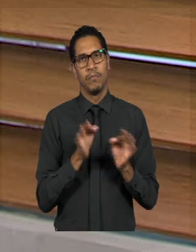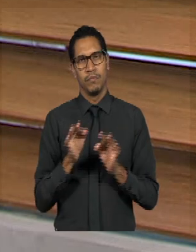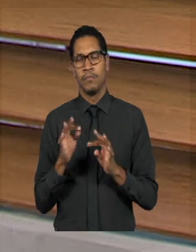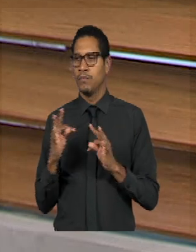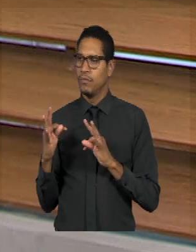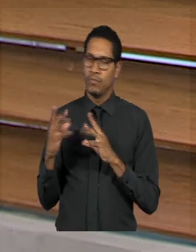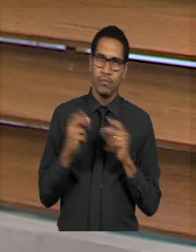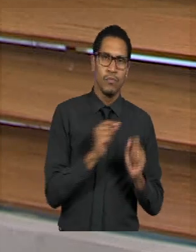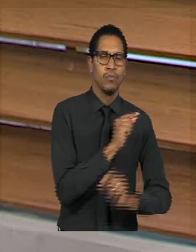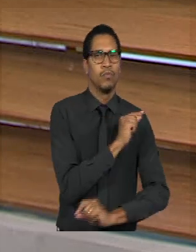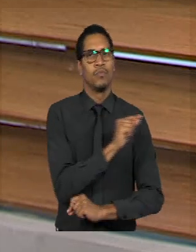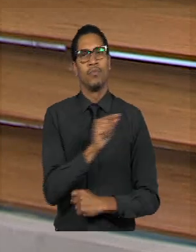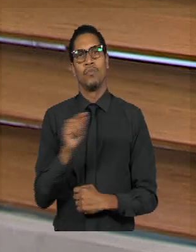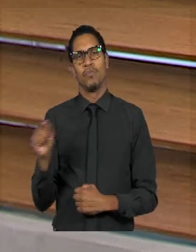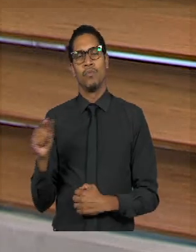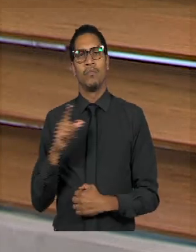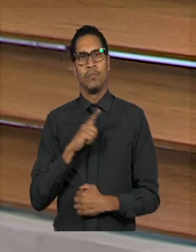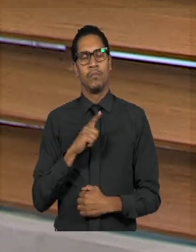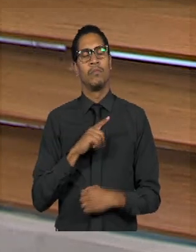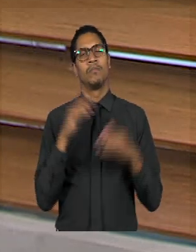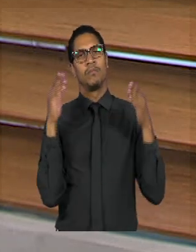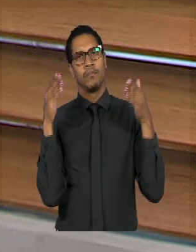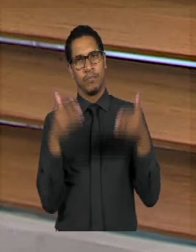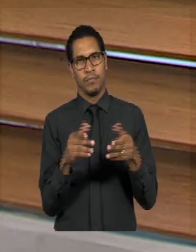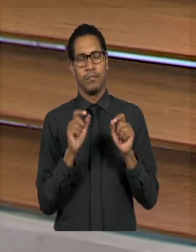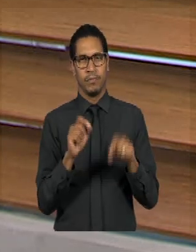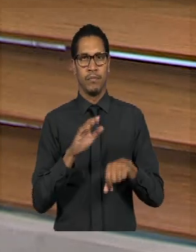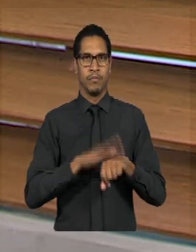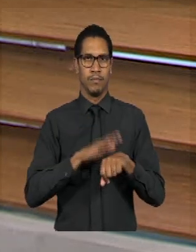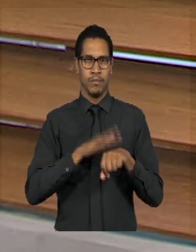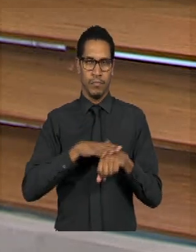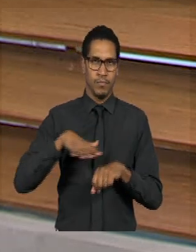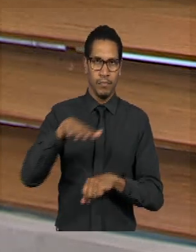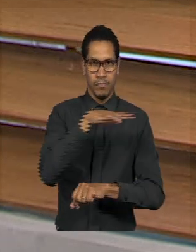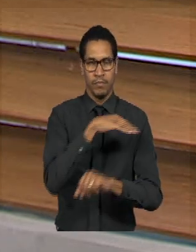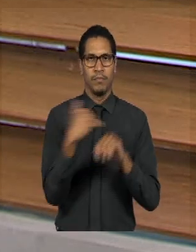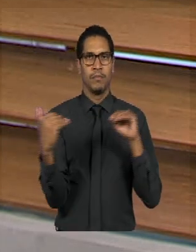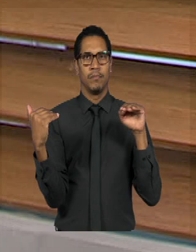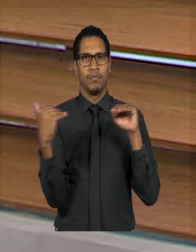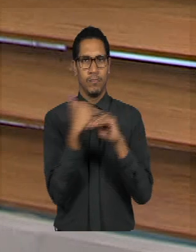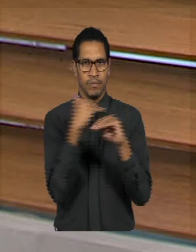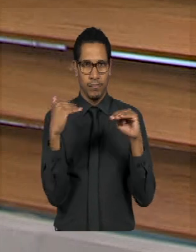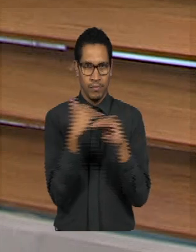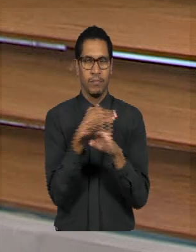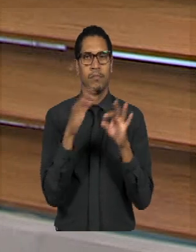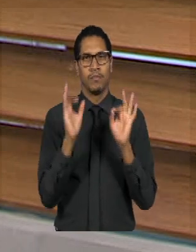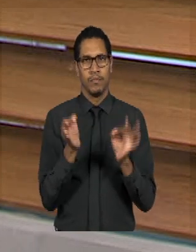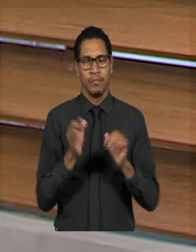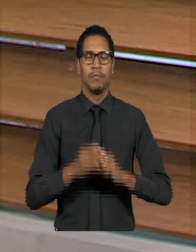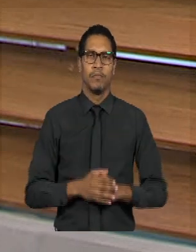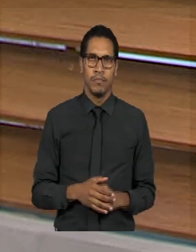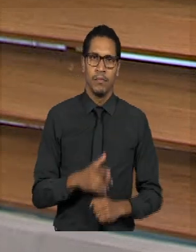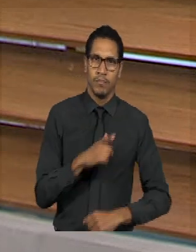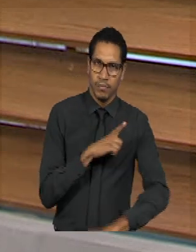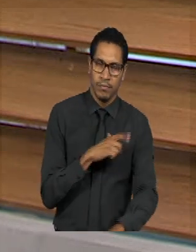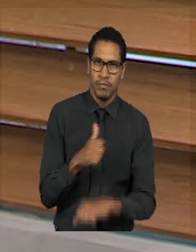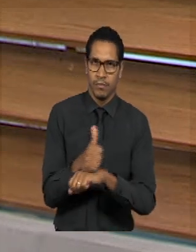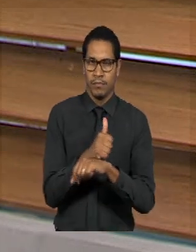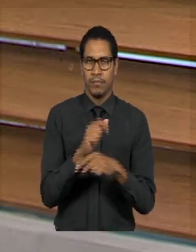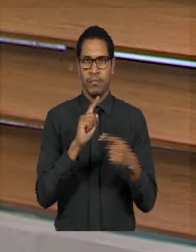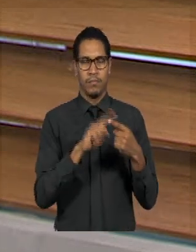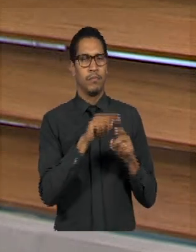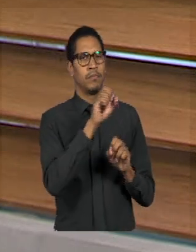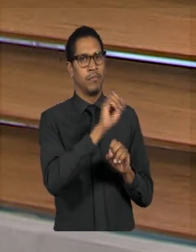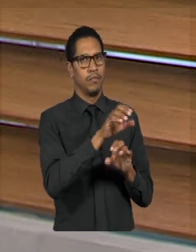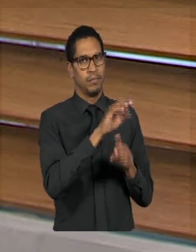Todos esses profissionais são especializados na área de trânsito. Desses profissionais, a gente trabalha com a educação,